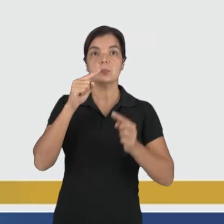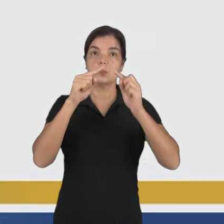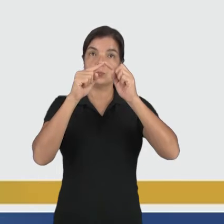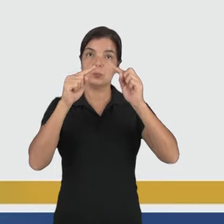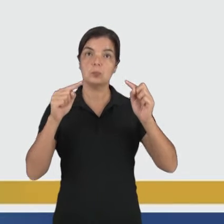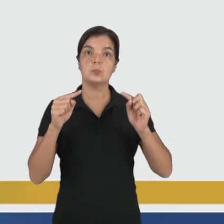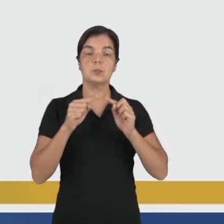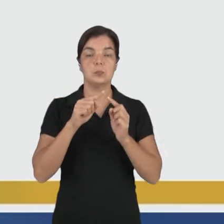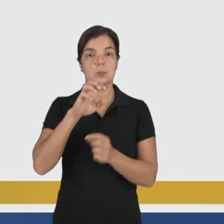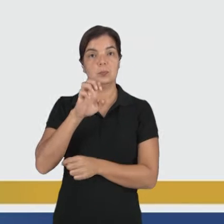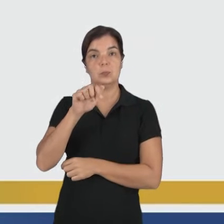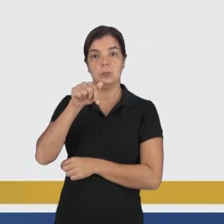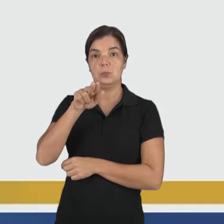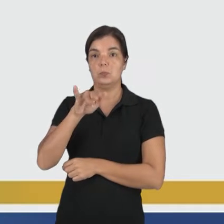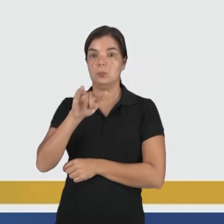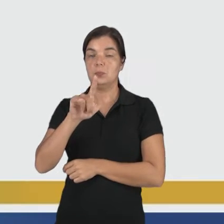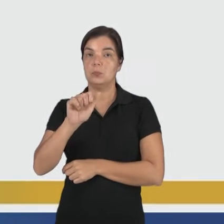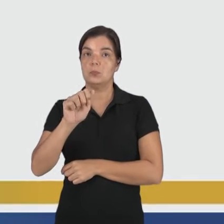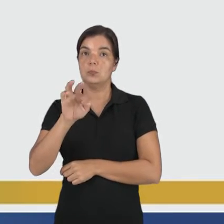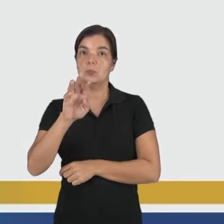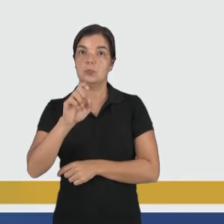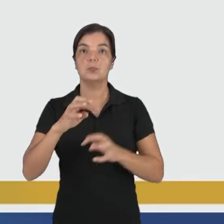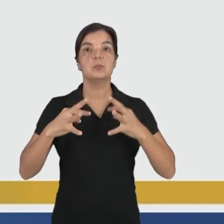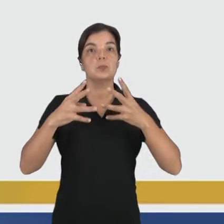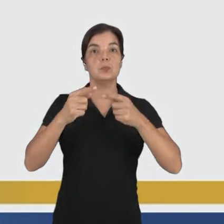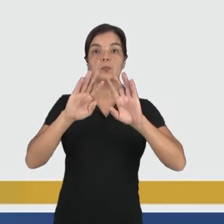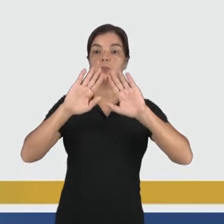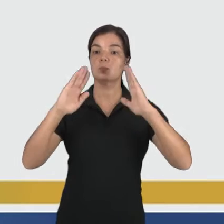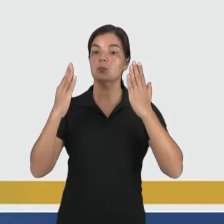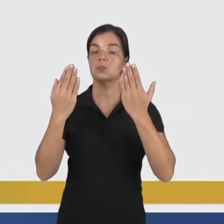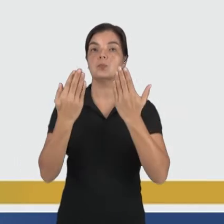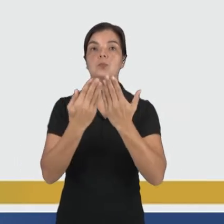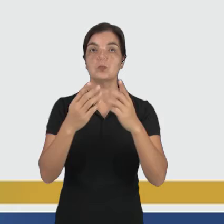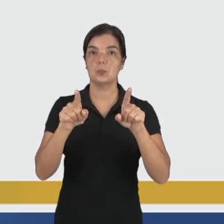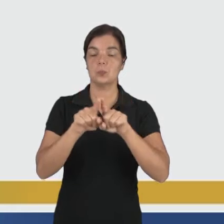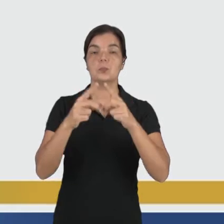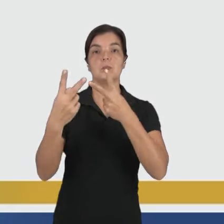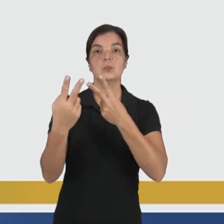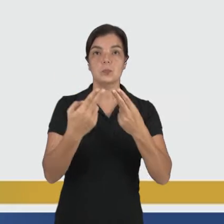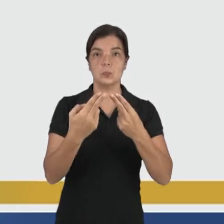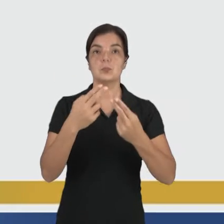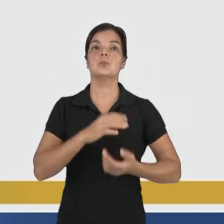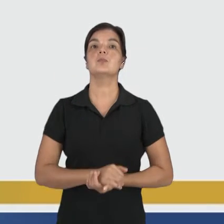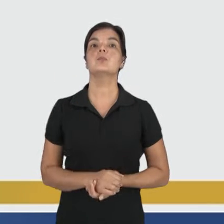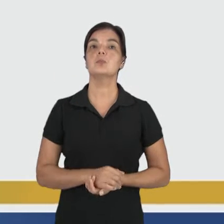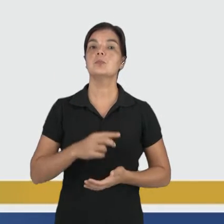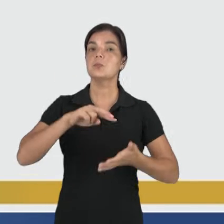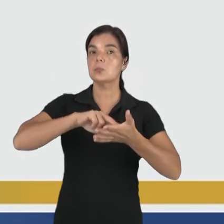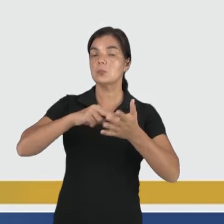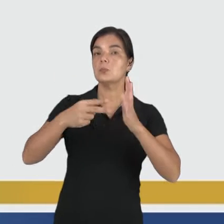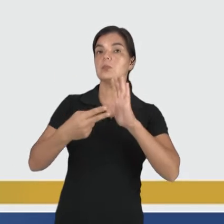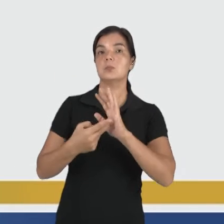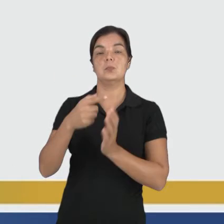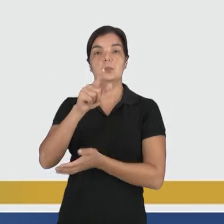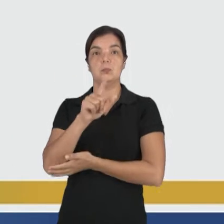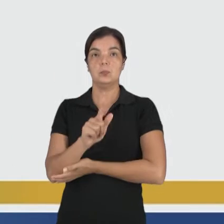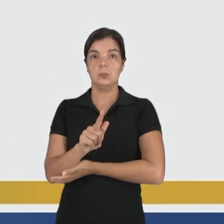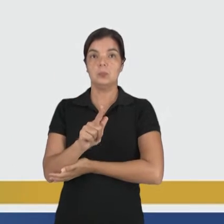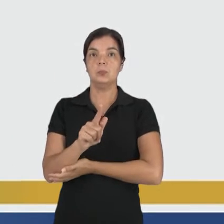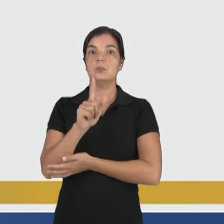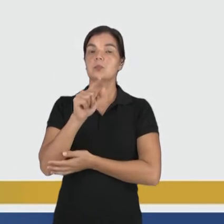é um triângulo equilátero, ou seja, todos os lados são congruentes, são semelhantes. O que significa que a